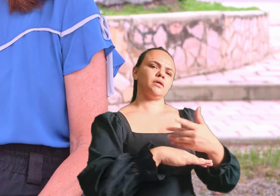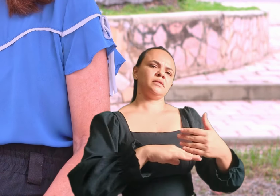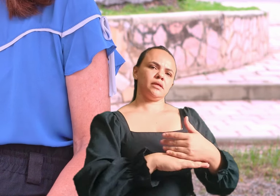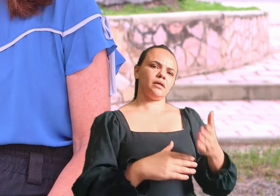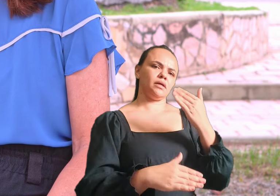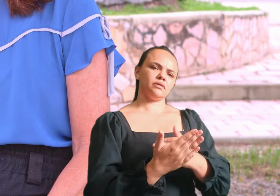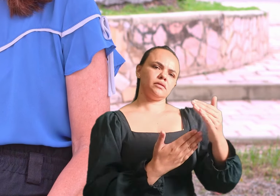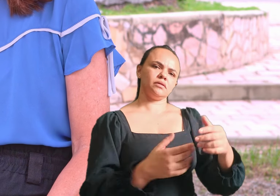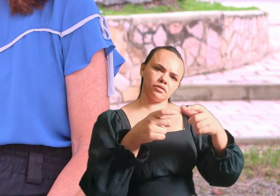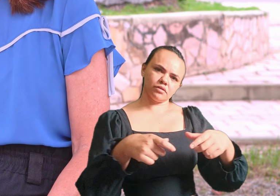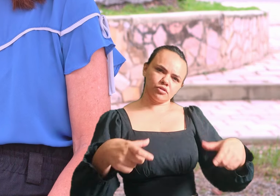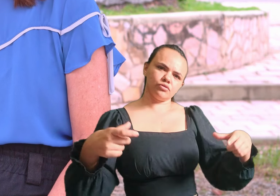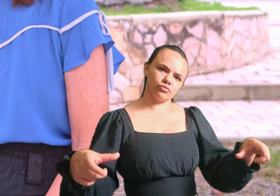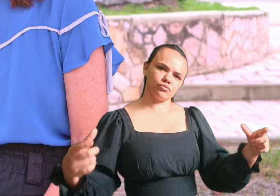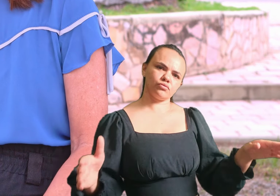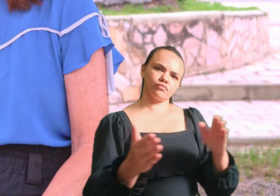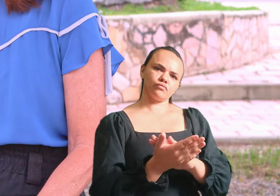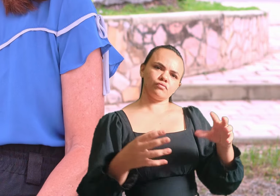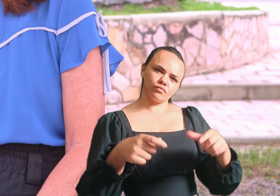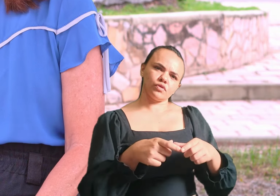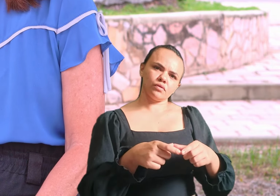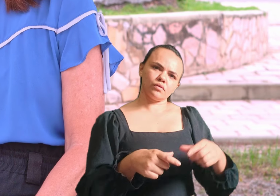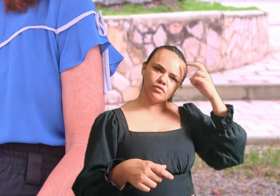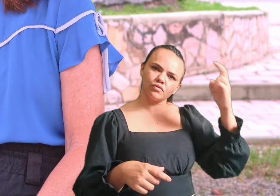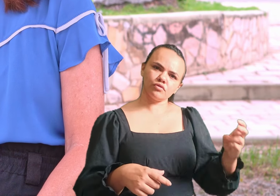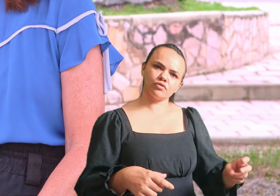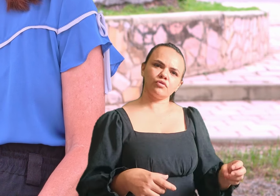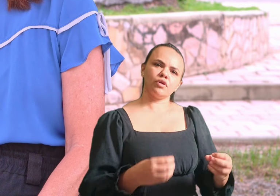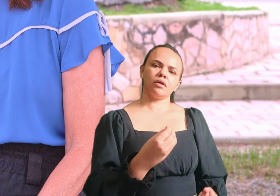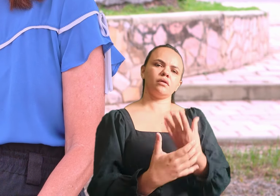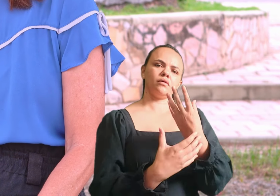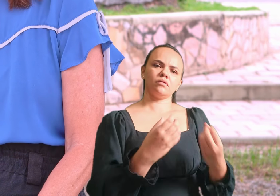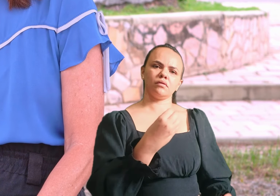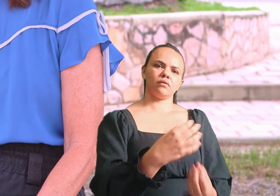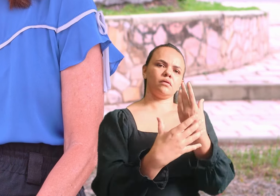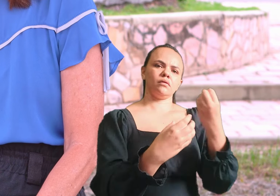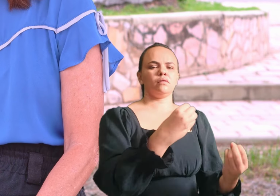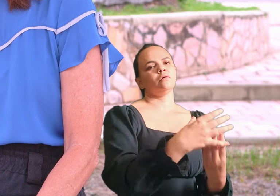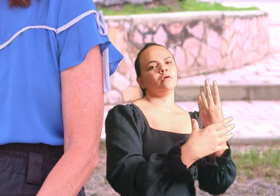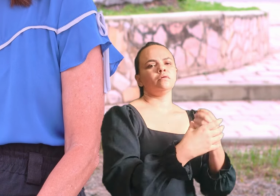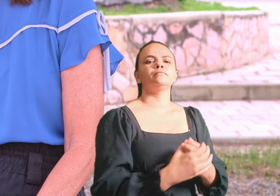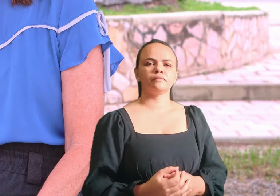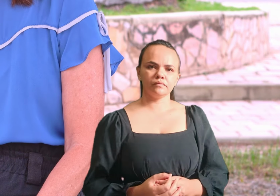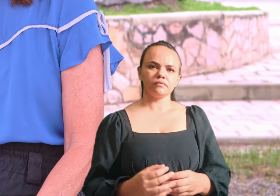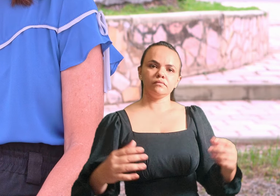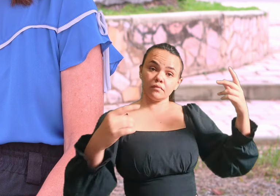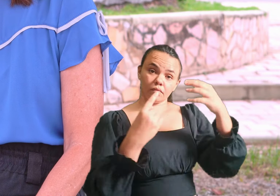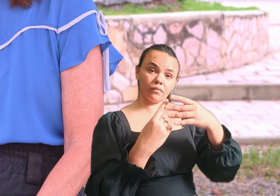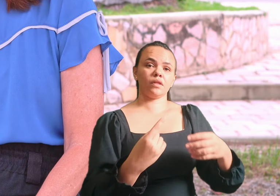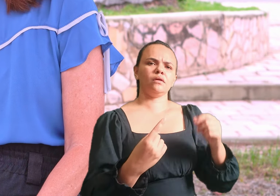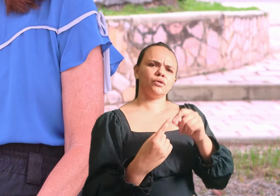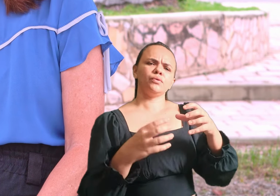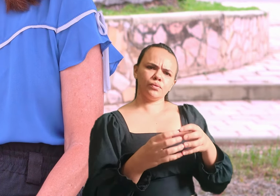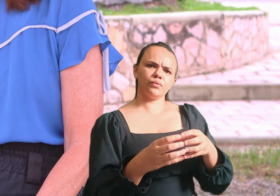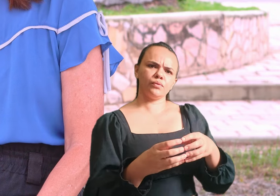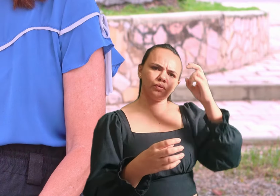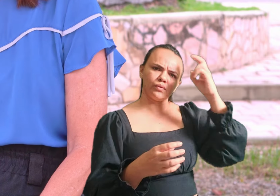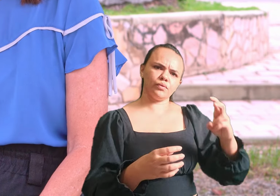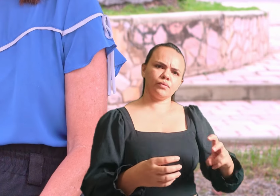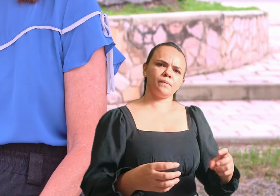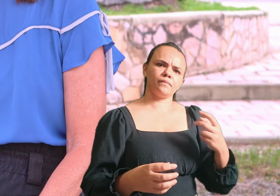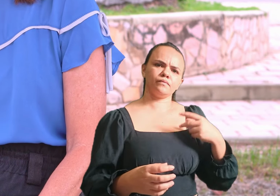alguns grupos culturais foram se formando eu vou fazer uma referência aqui a um grupo cultural que eu